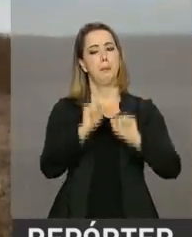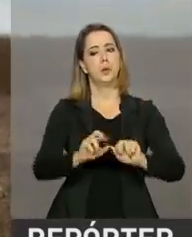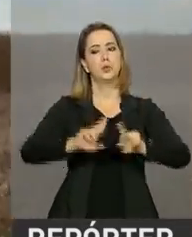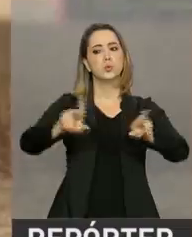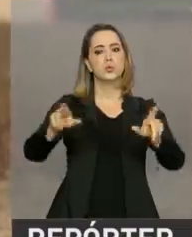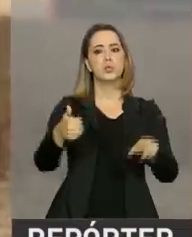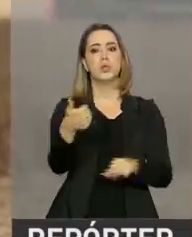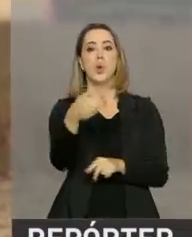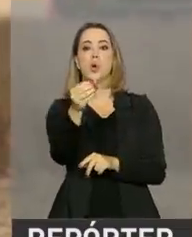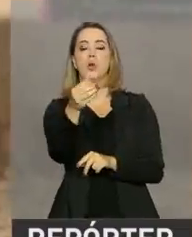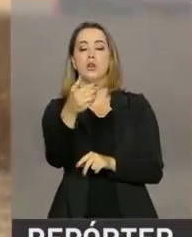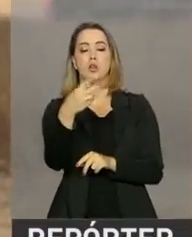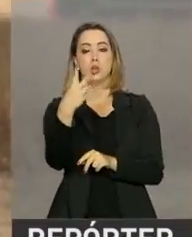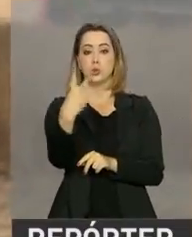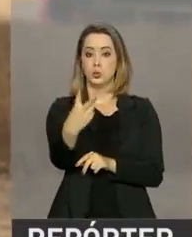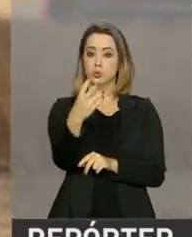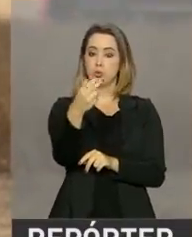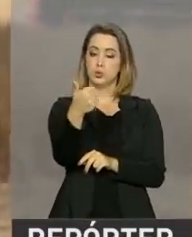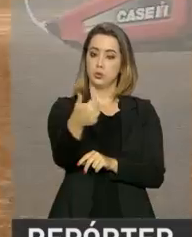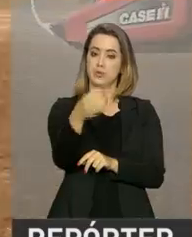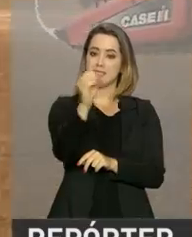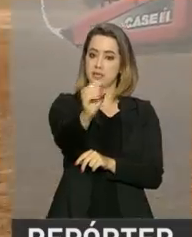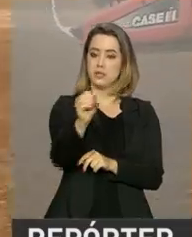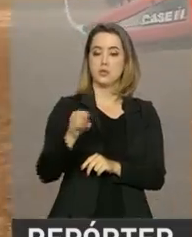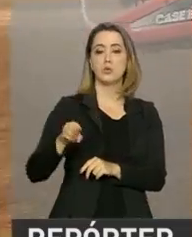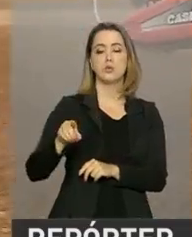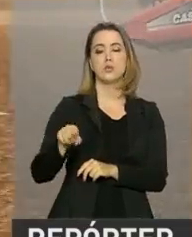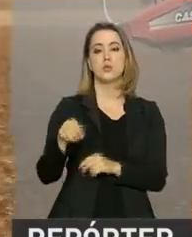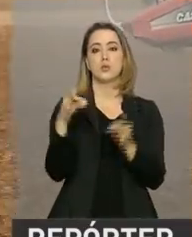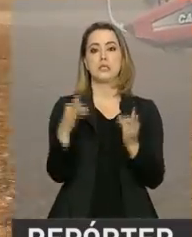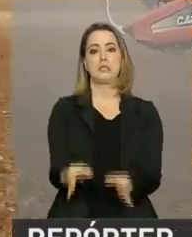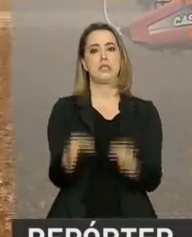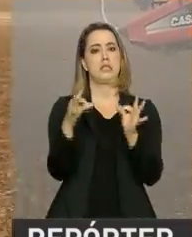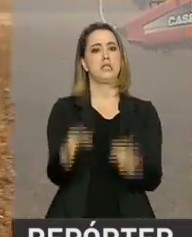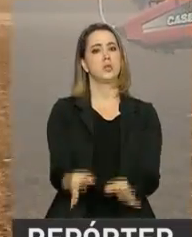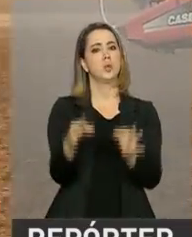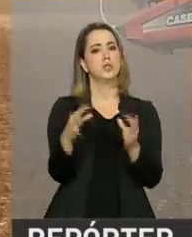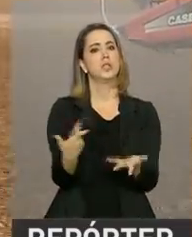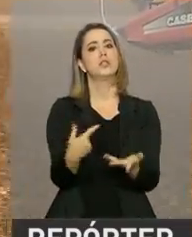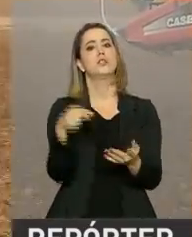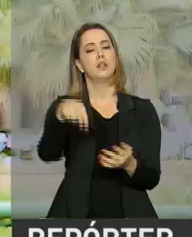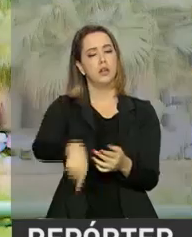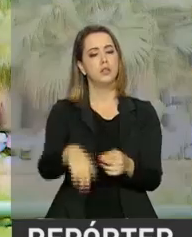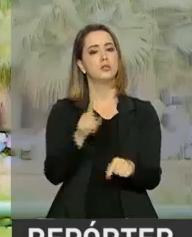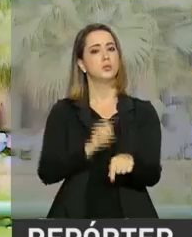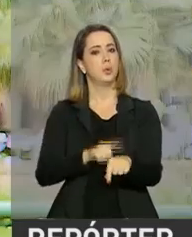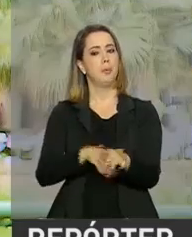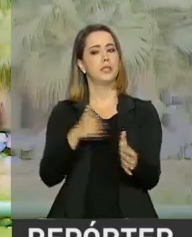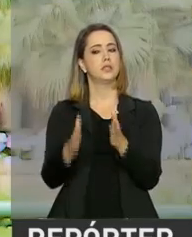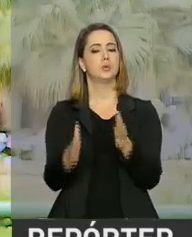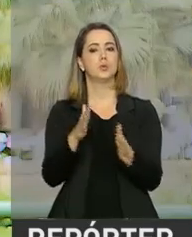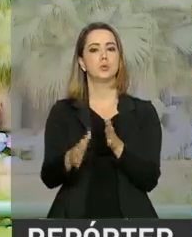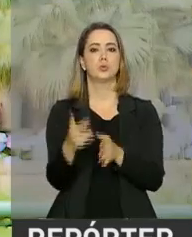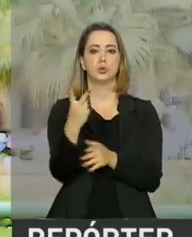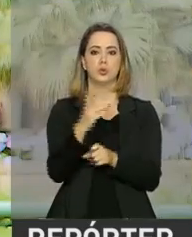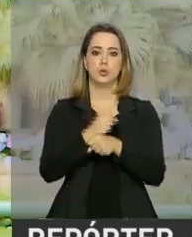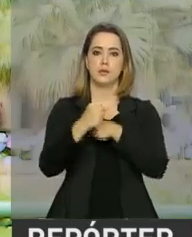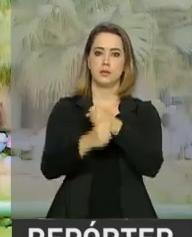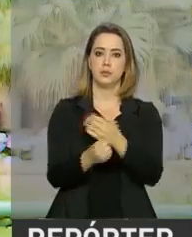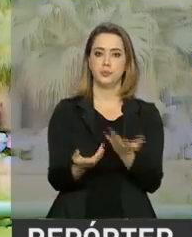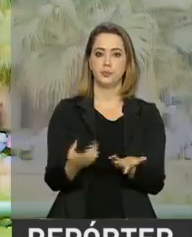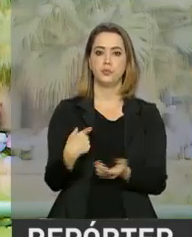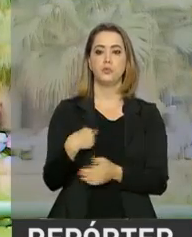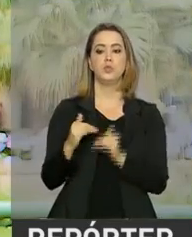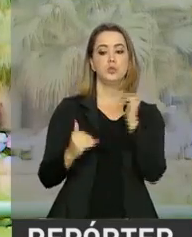entre 210,9 e 215 bilhões de toneladas no período o crescimento pode chegar a